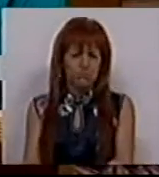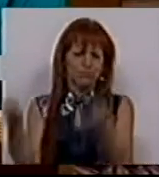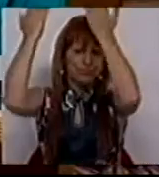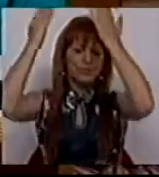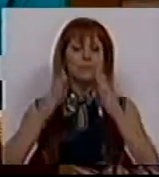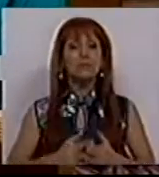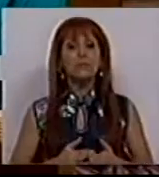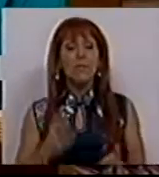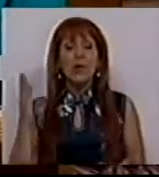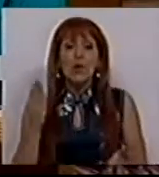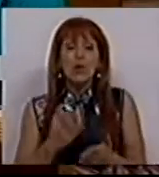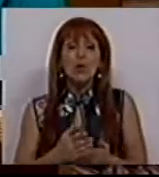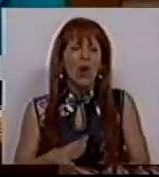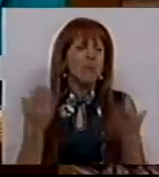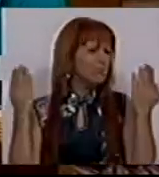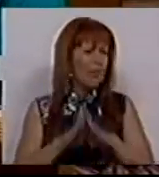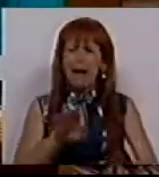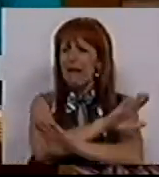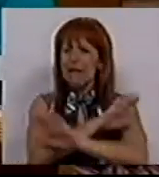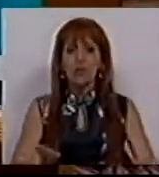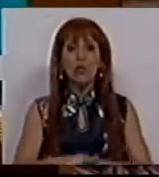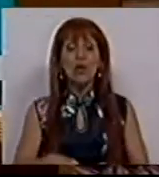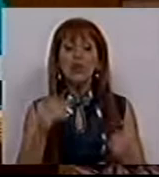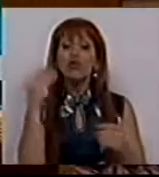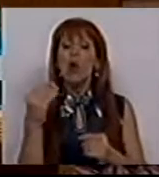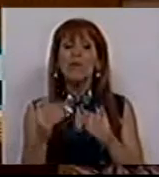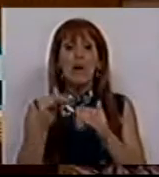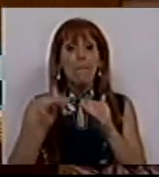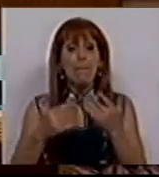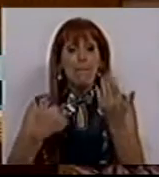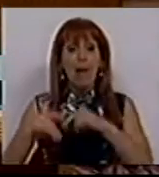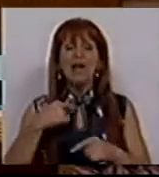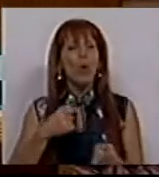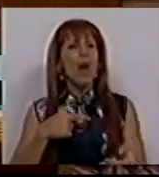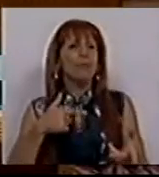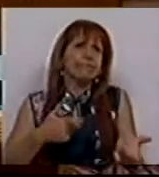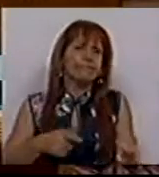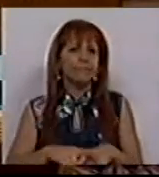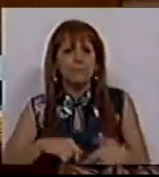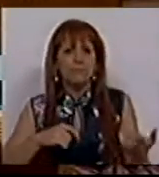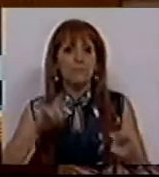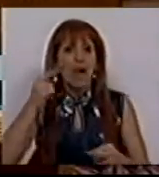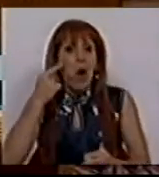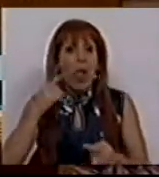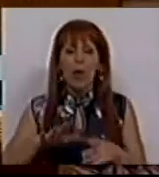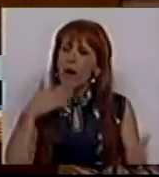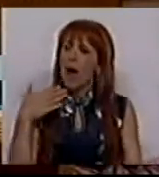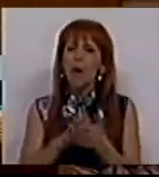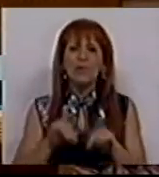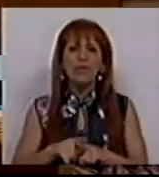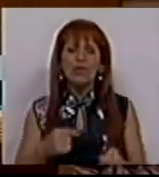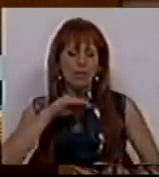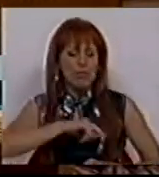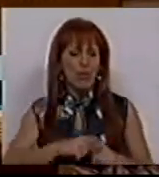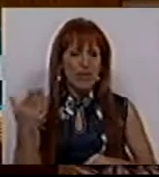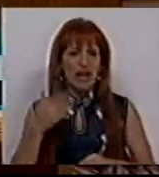promove. Basta de portas fechadas. Os mais jovens não são carne para canhão, nem podem ser usados para dumping de